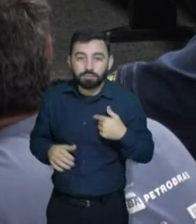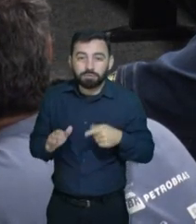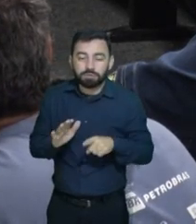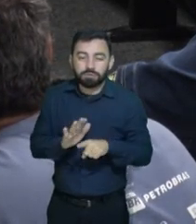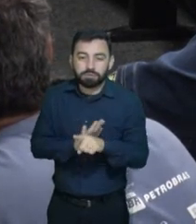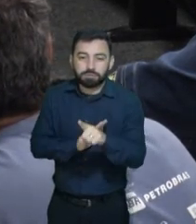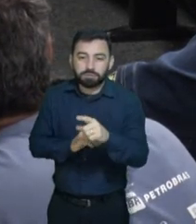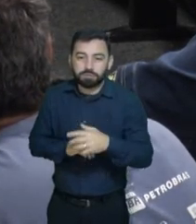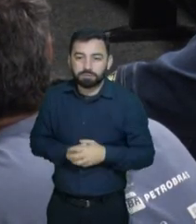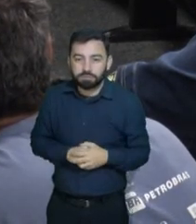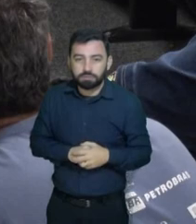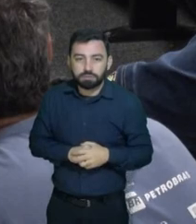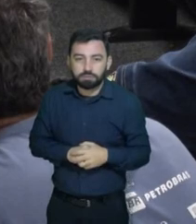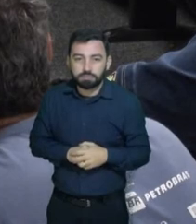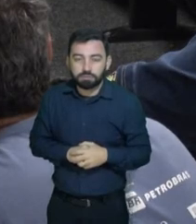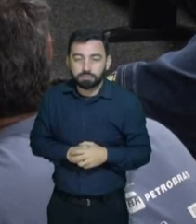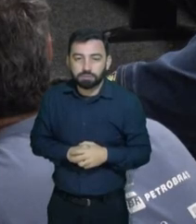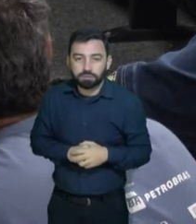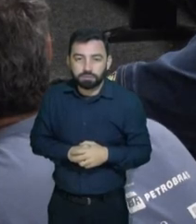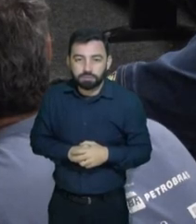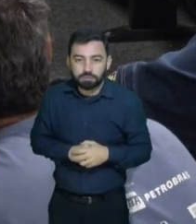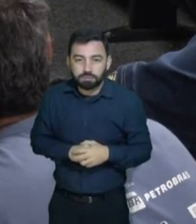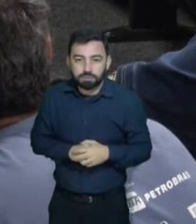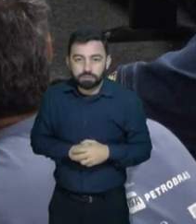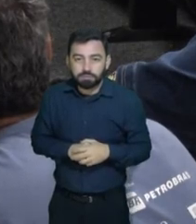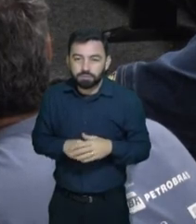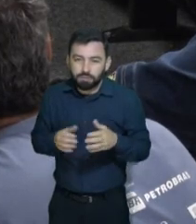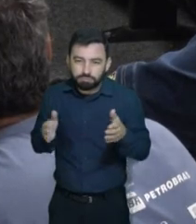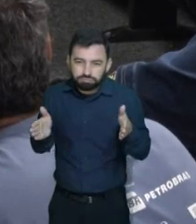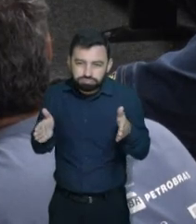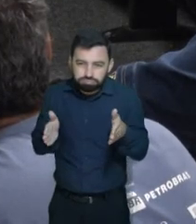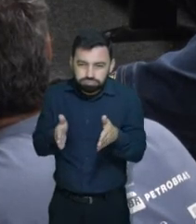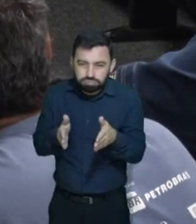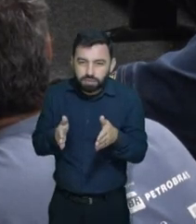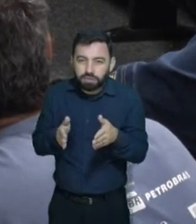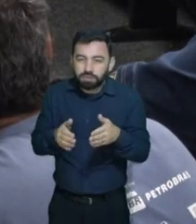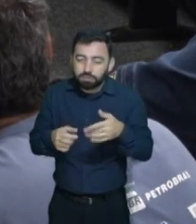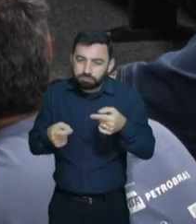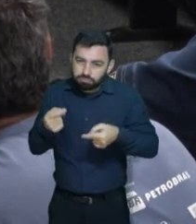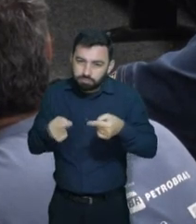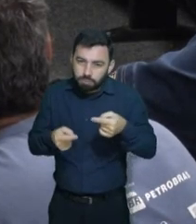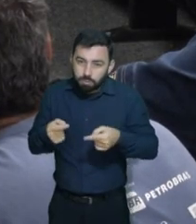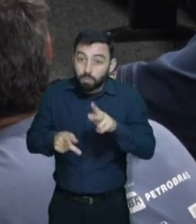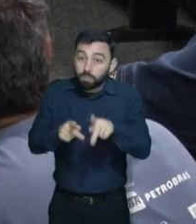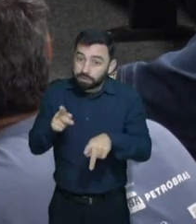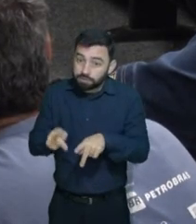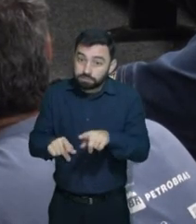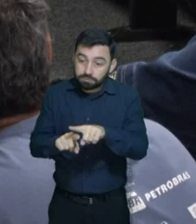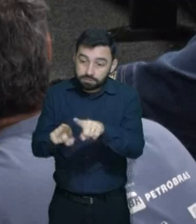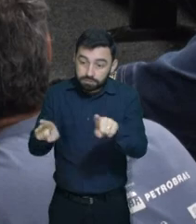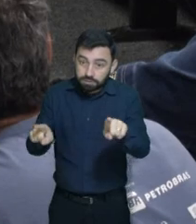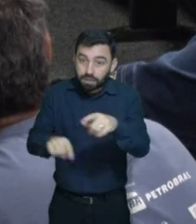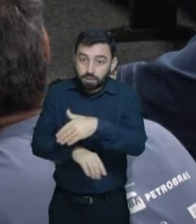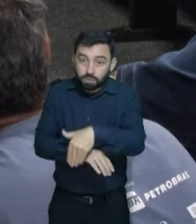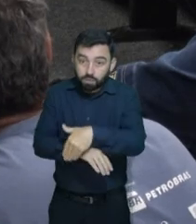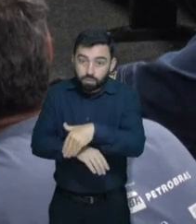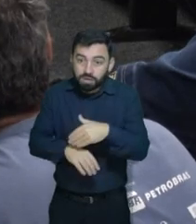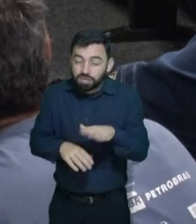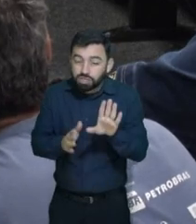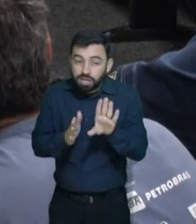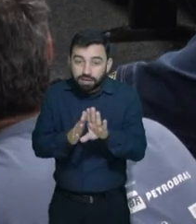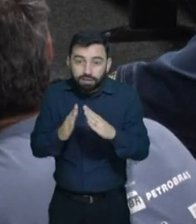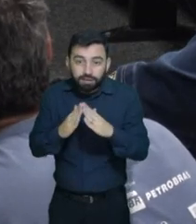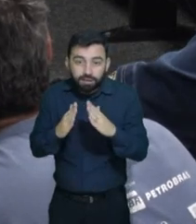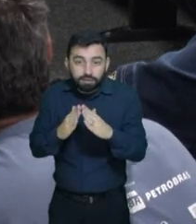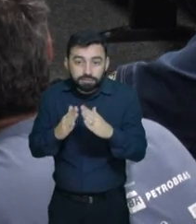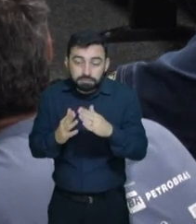fazer de pergunta, professora, é o estreitamento do diálogo com o povo que está ali na rua, as pessoas que precisam trabalhar, que chegam em casa,